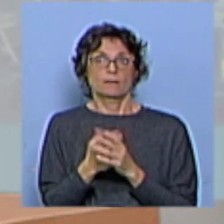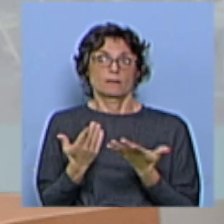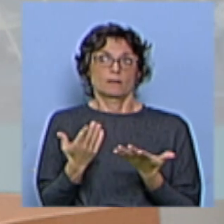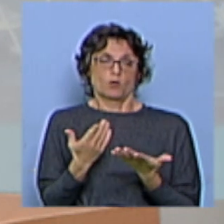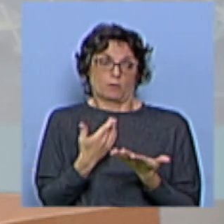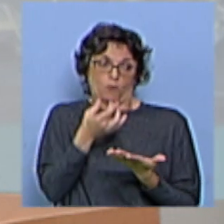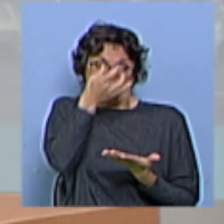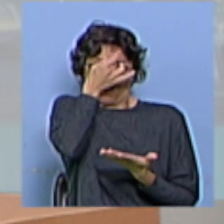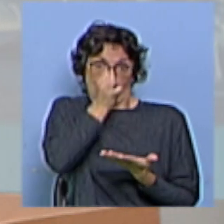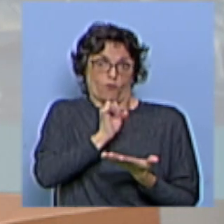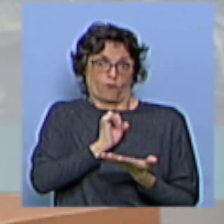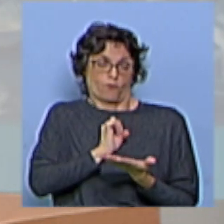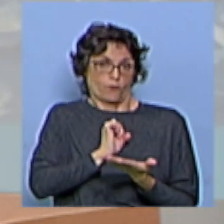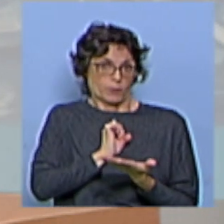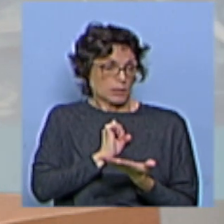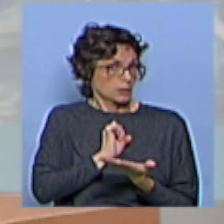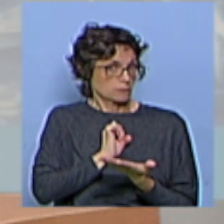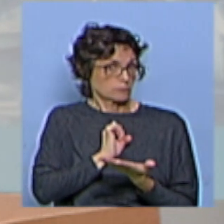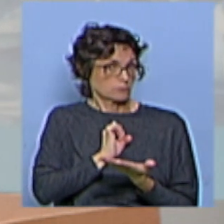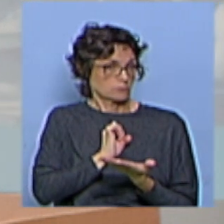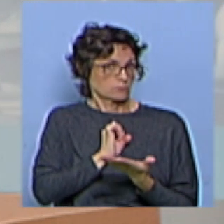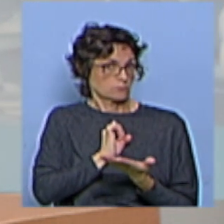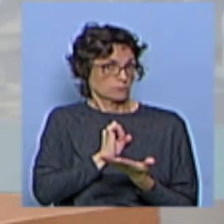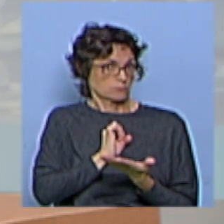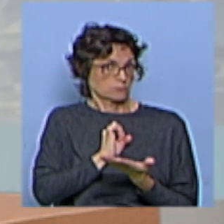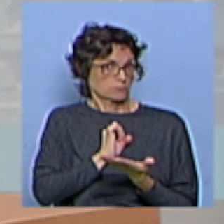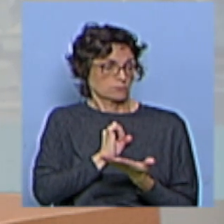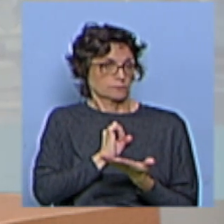é necessariamente uma percepção que é uma percepção pessoal,